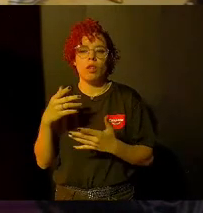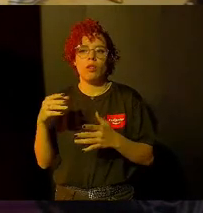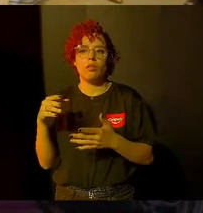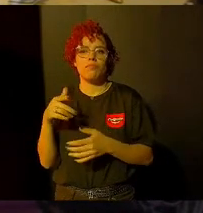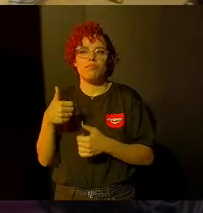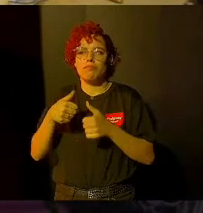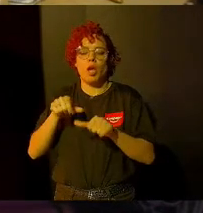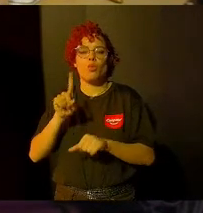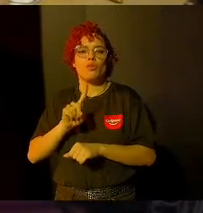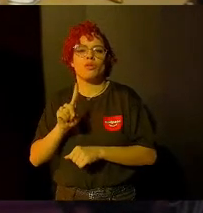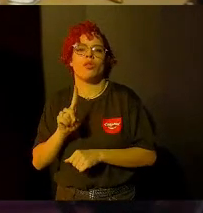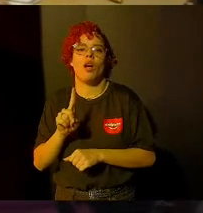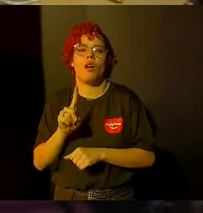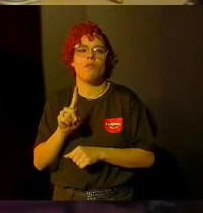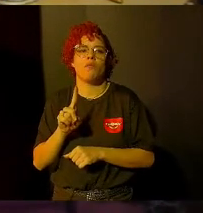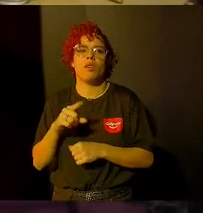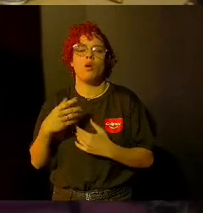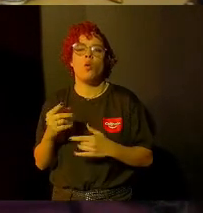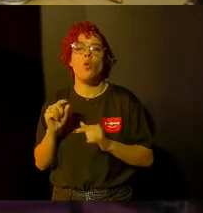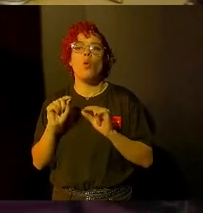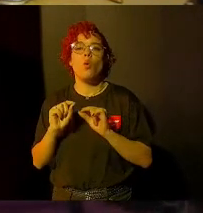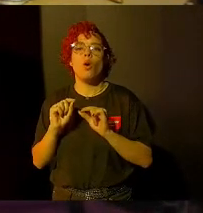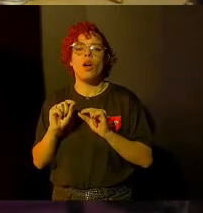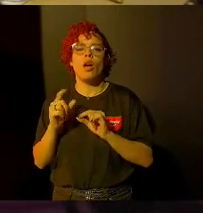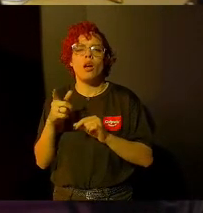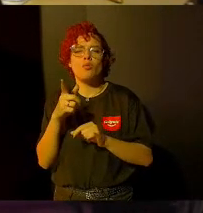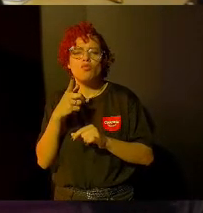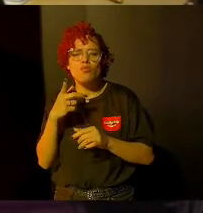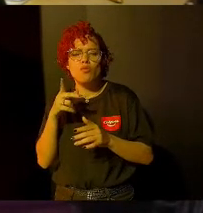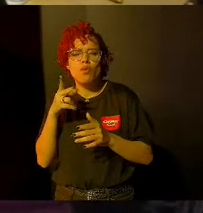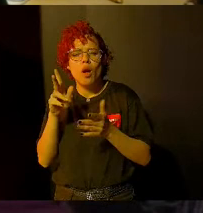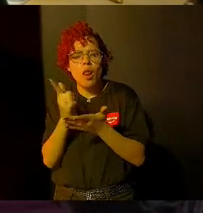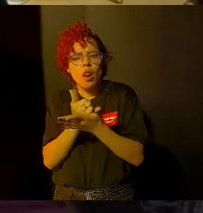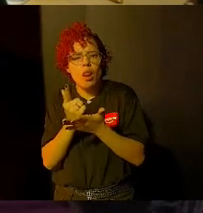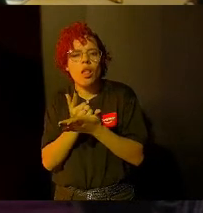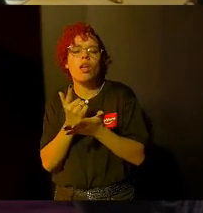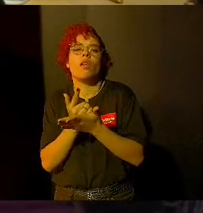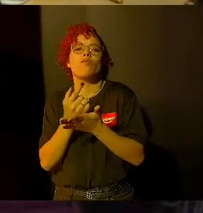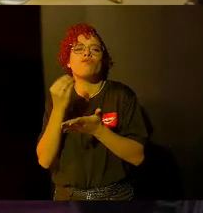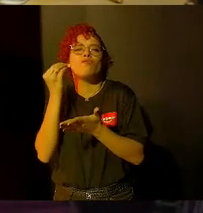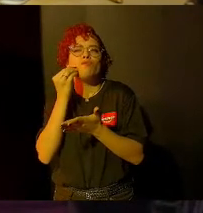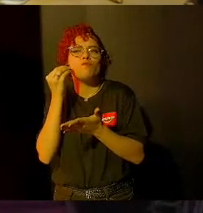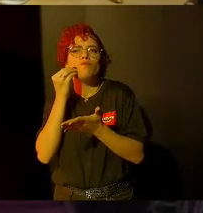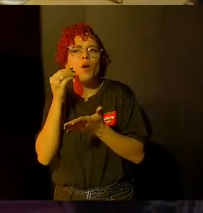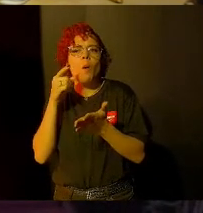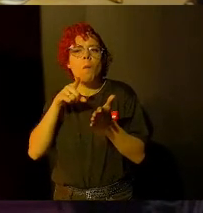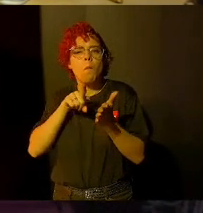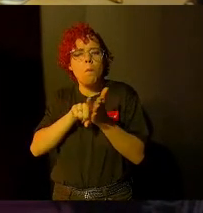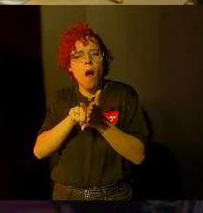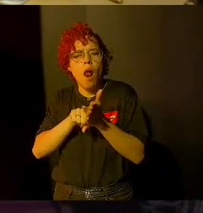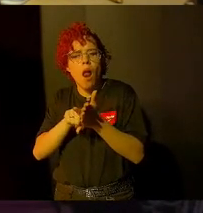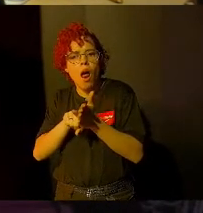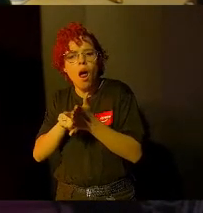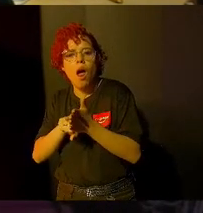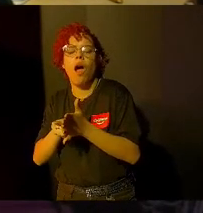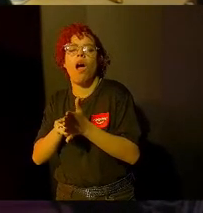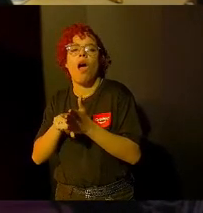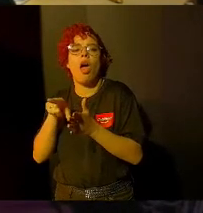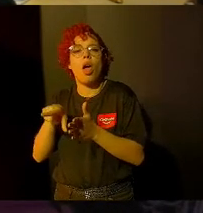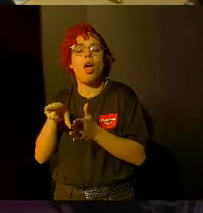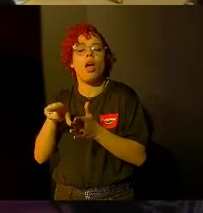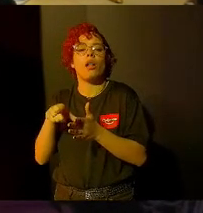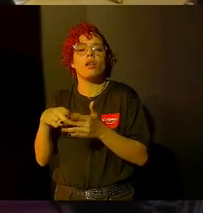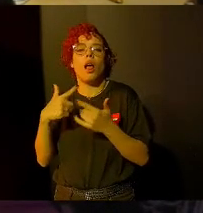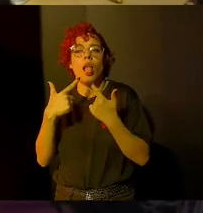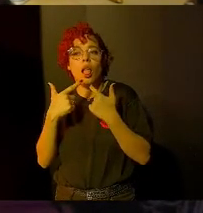e o livro tenta investigar justamente essa essa linguagem e muitos anos depois eu encontro Justamente a caixinha